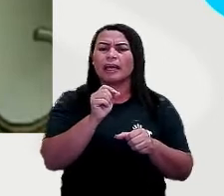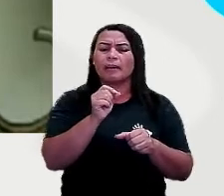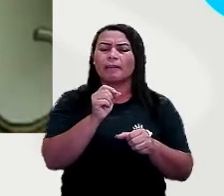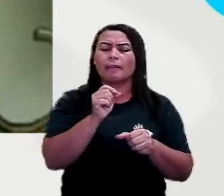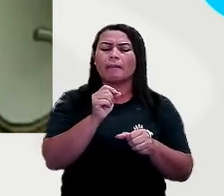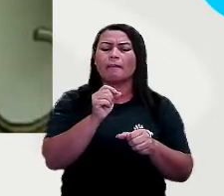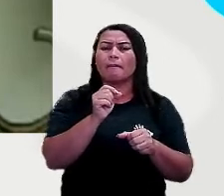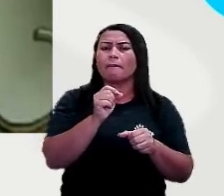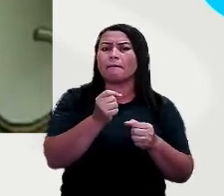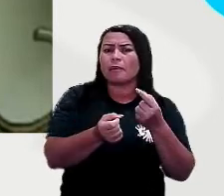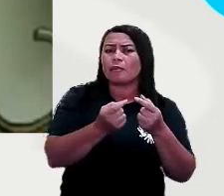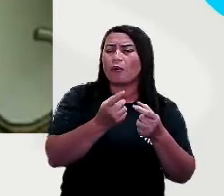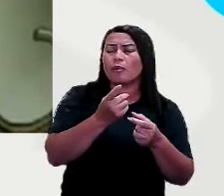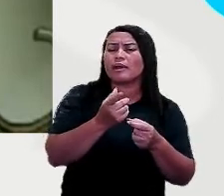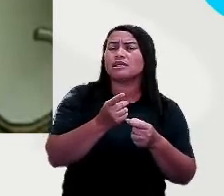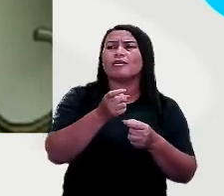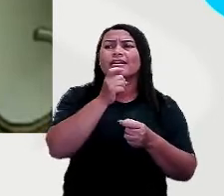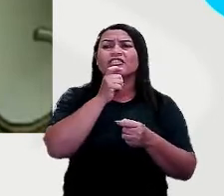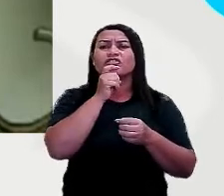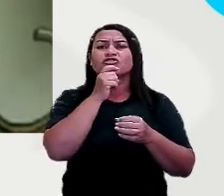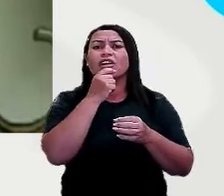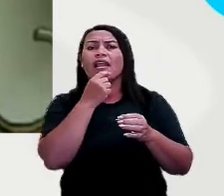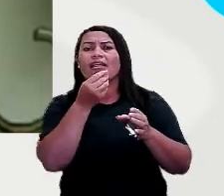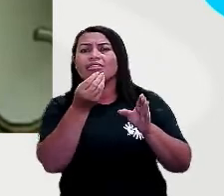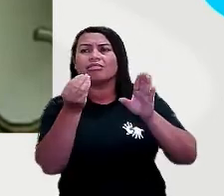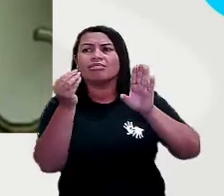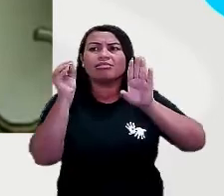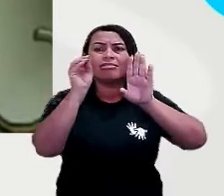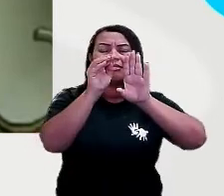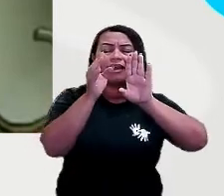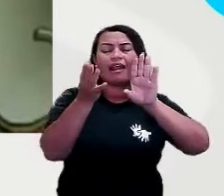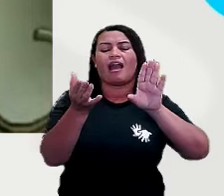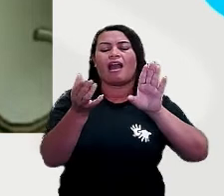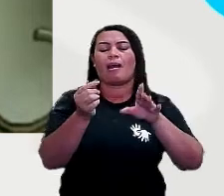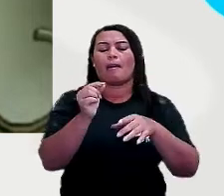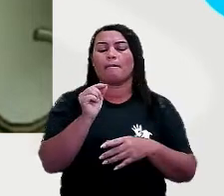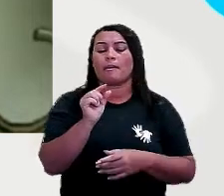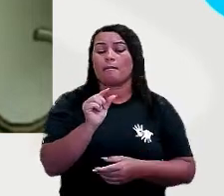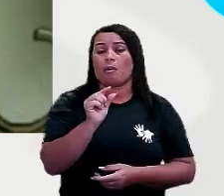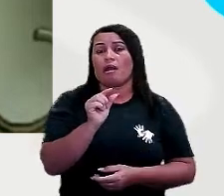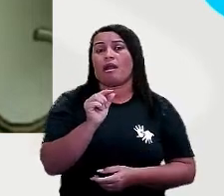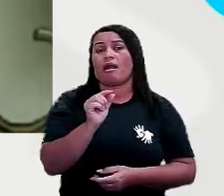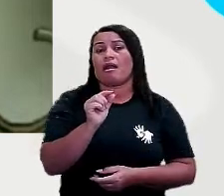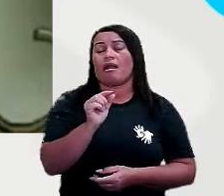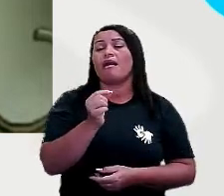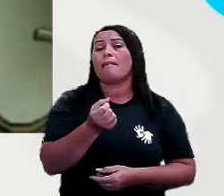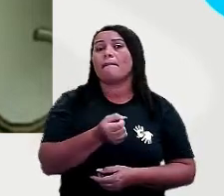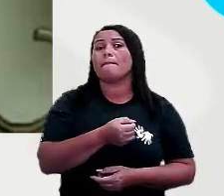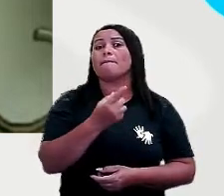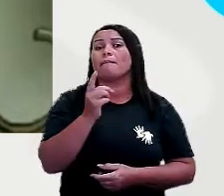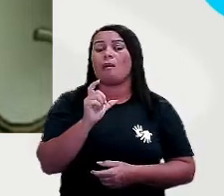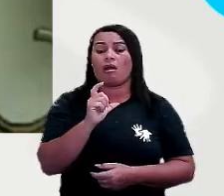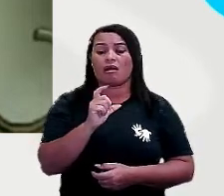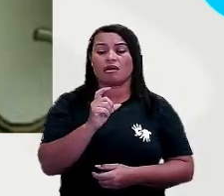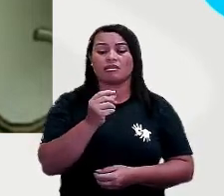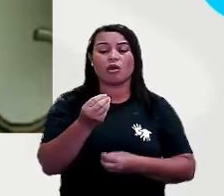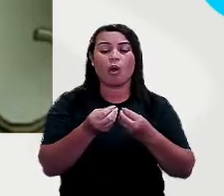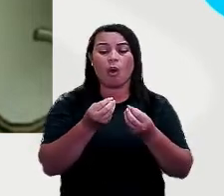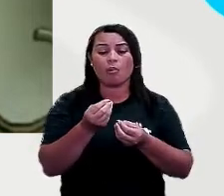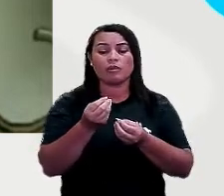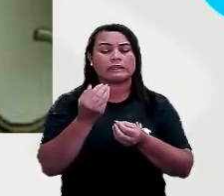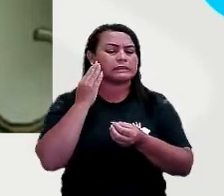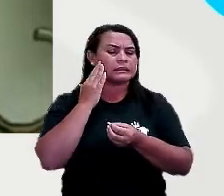o que é que acontece? A pipoca é maior que o milho, não pode caber dentro. Será